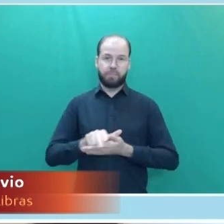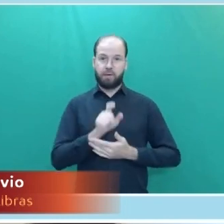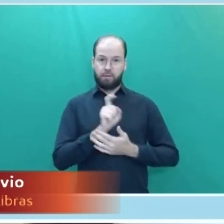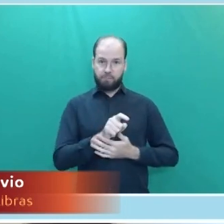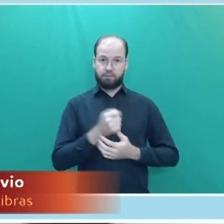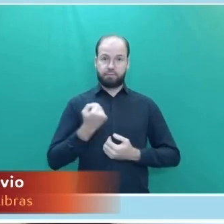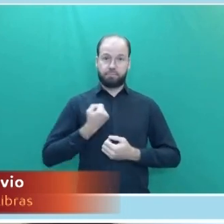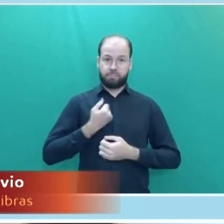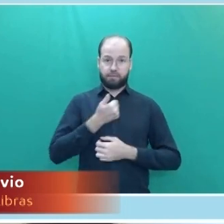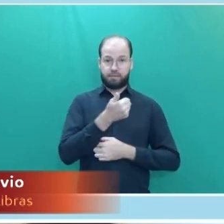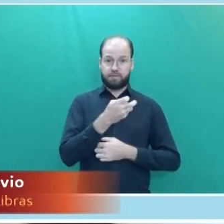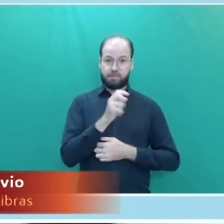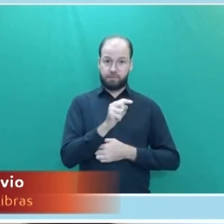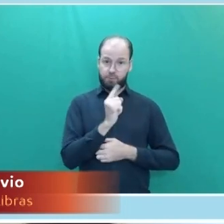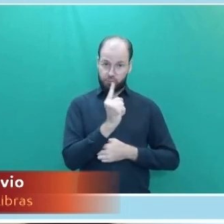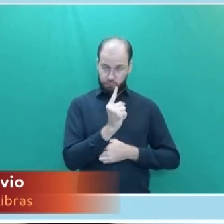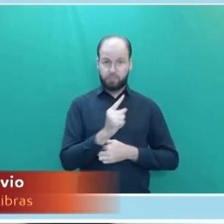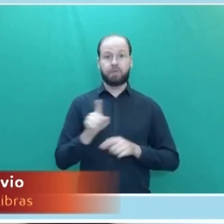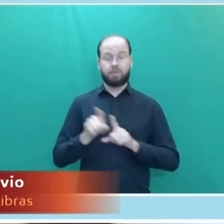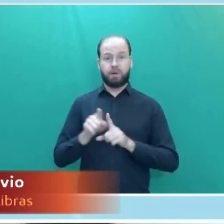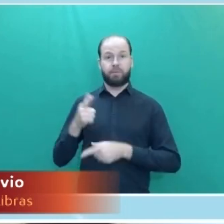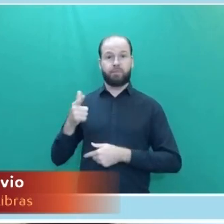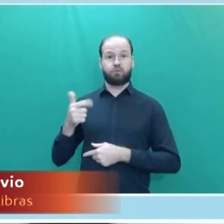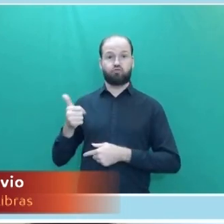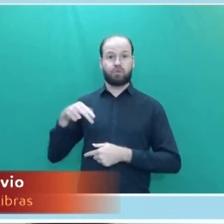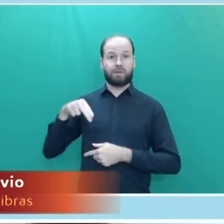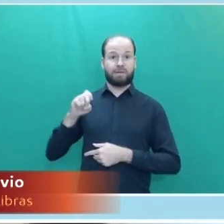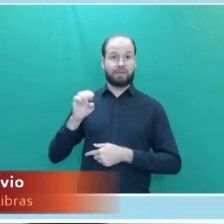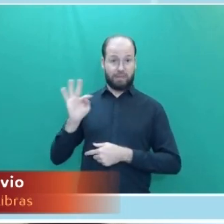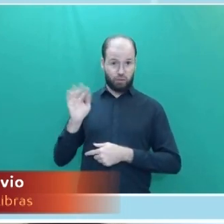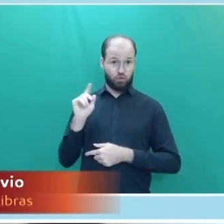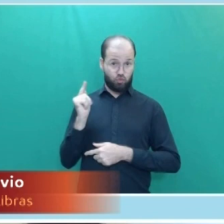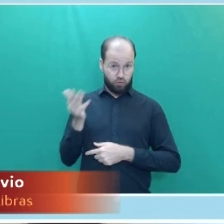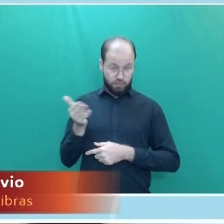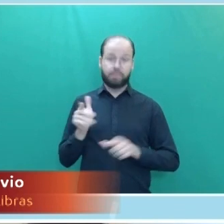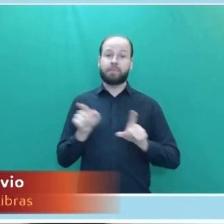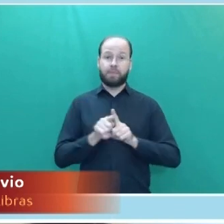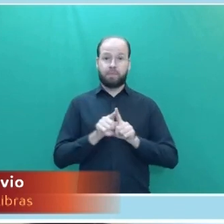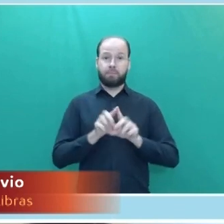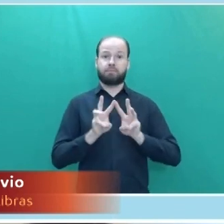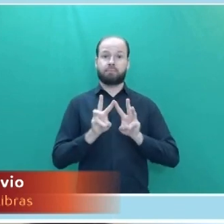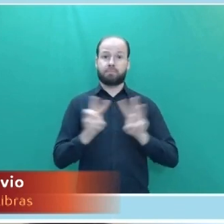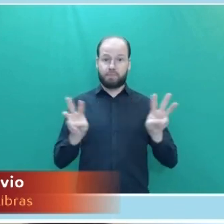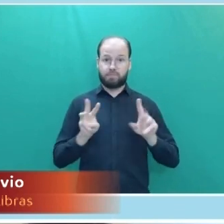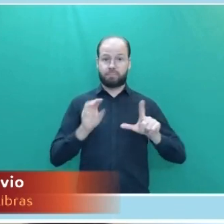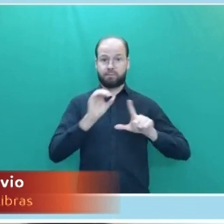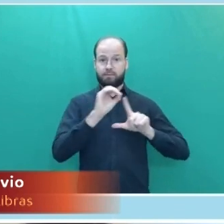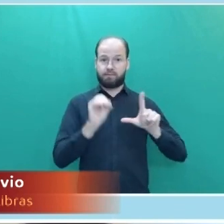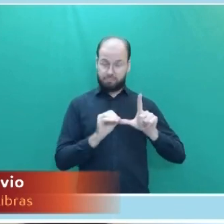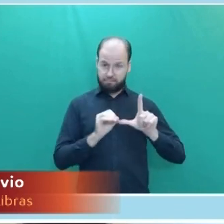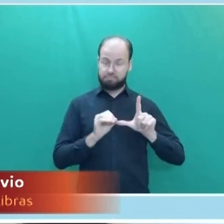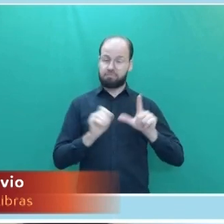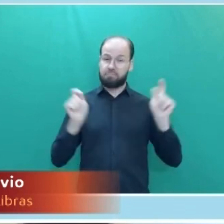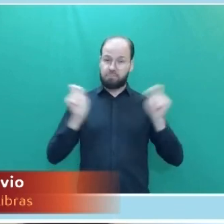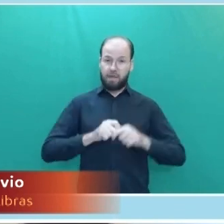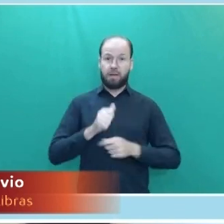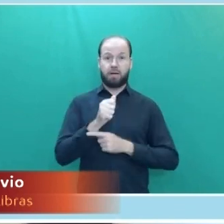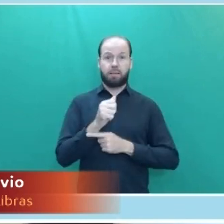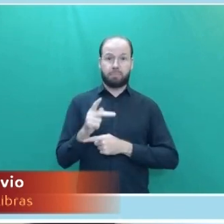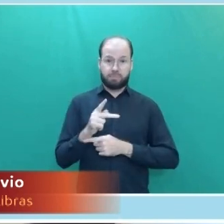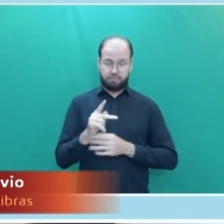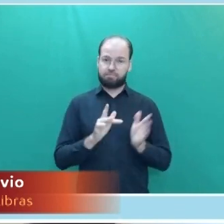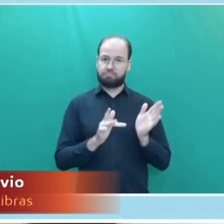Sinal Aberto, no canal 21 da NET Goiânia, também pelo site da TV UFG, pelo aplicativo que